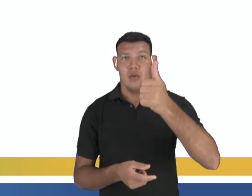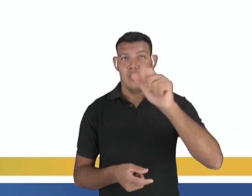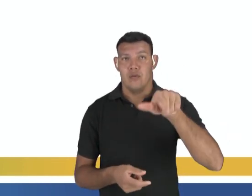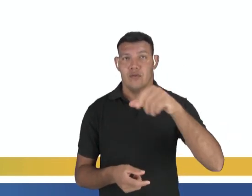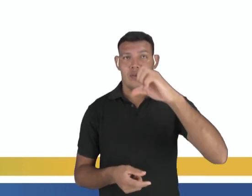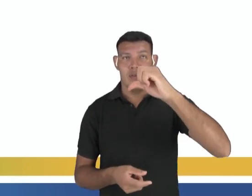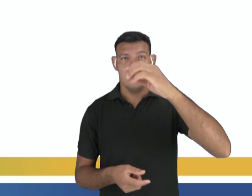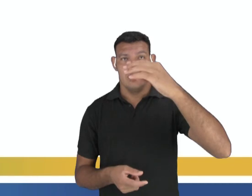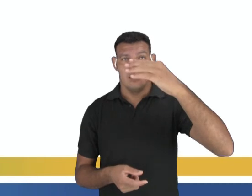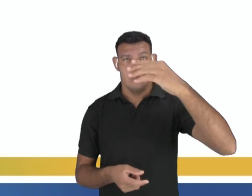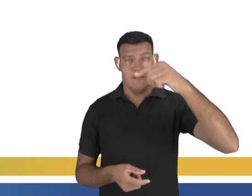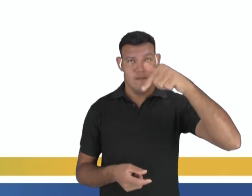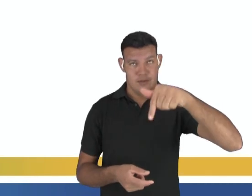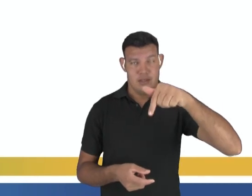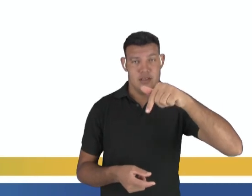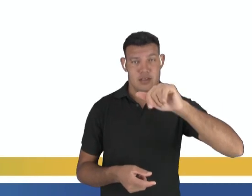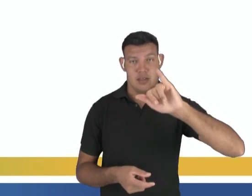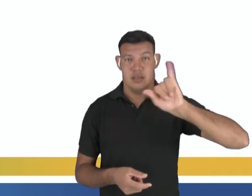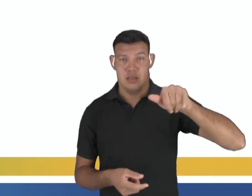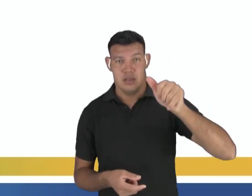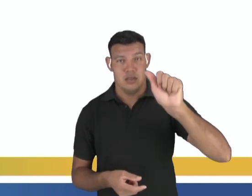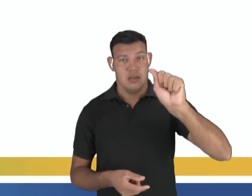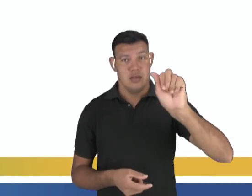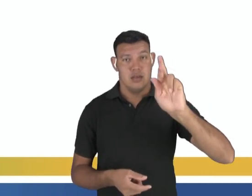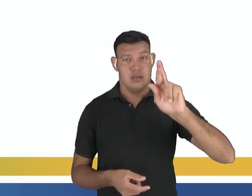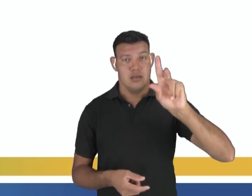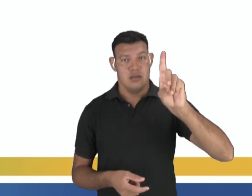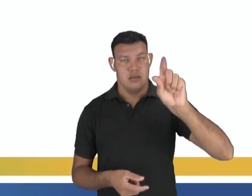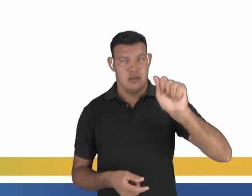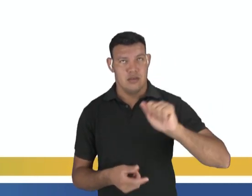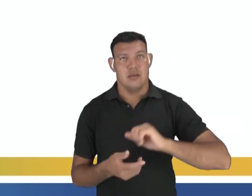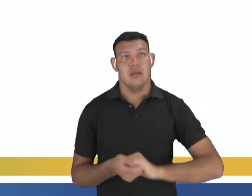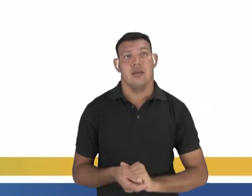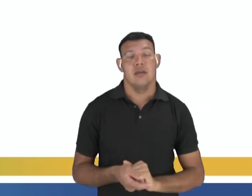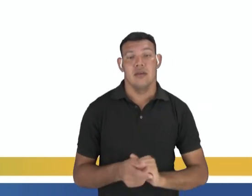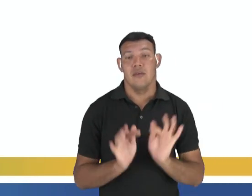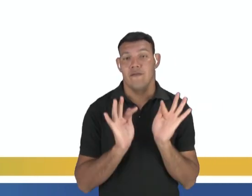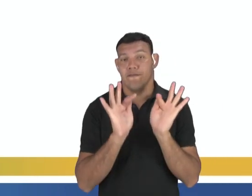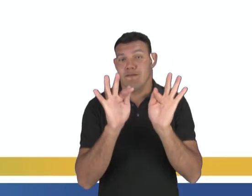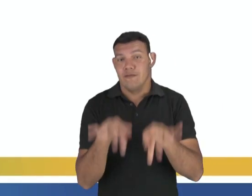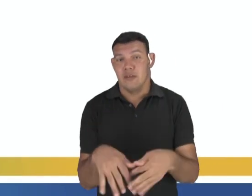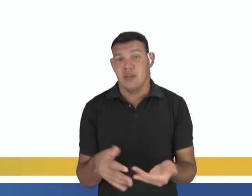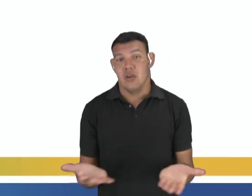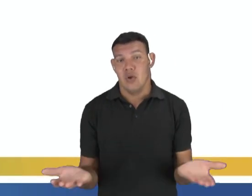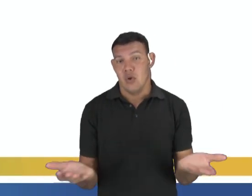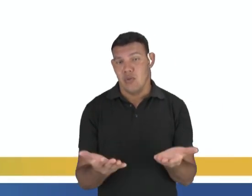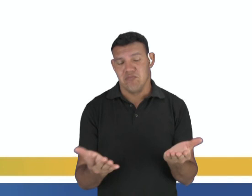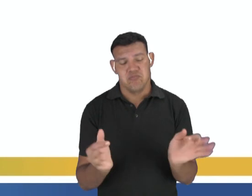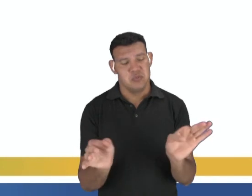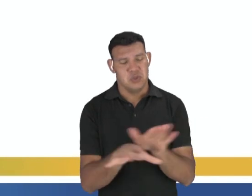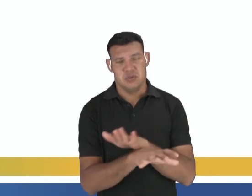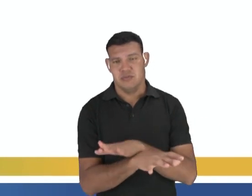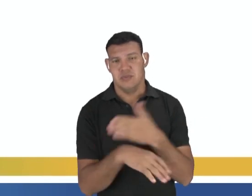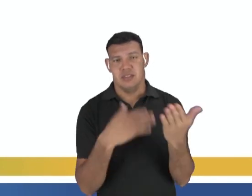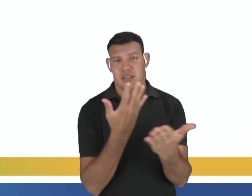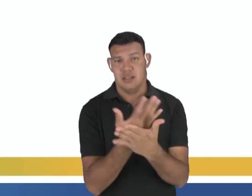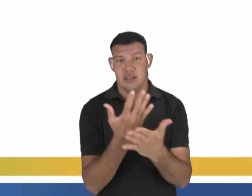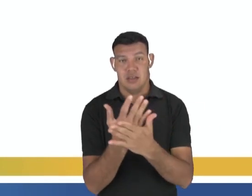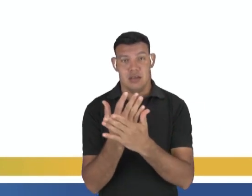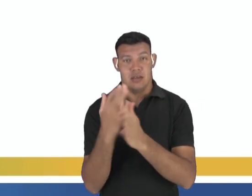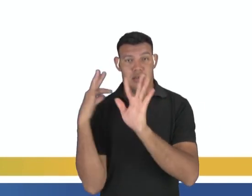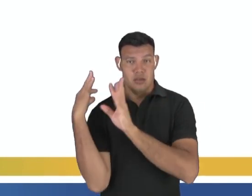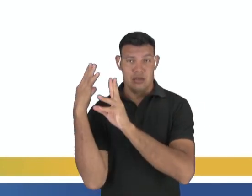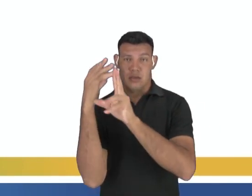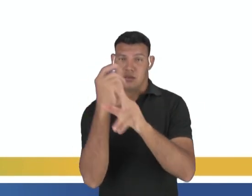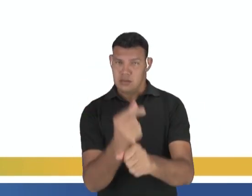1,97 jardas Ok Então essa é a medida da altura em jardas então finalizando e por hoje